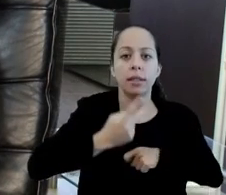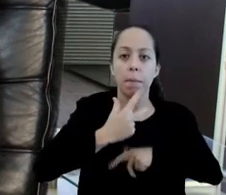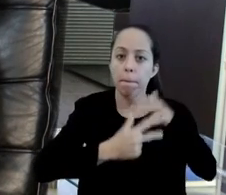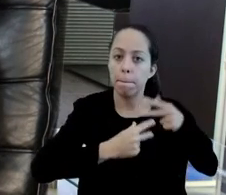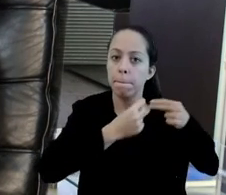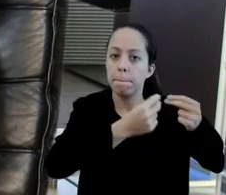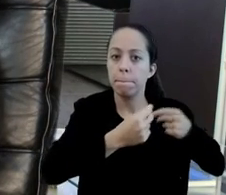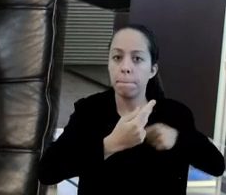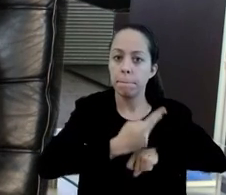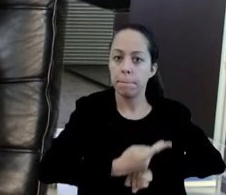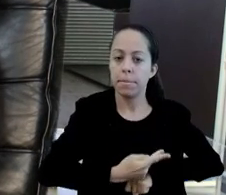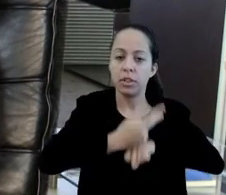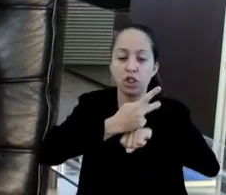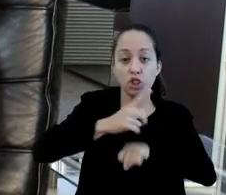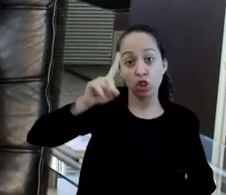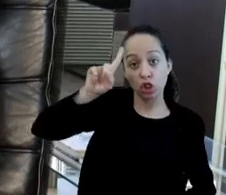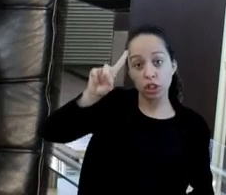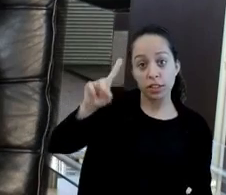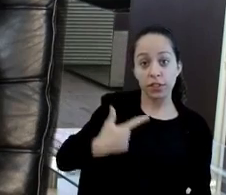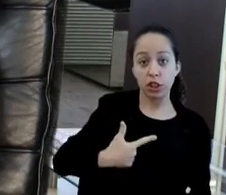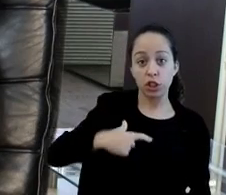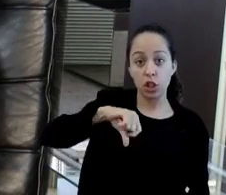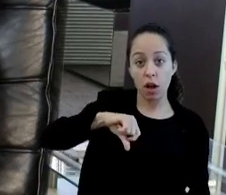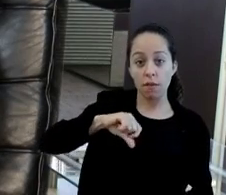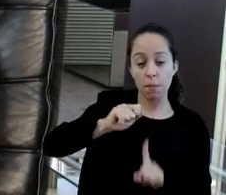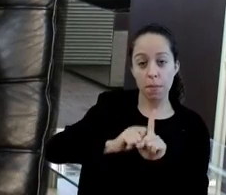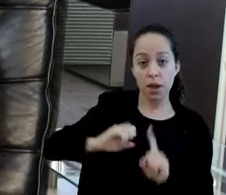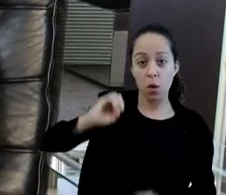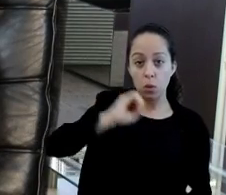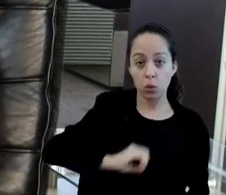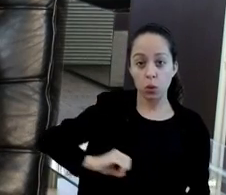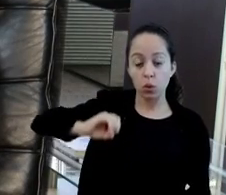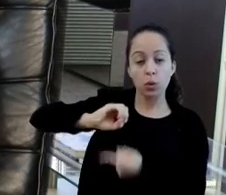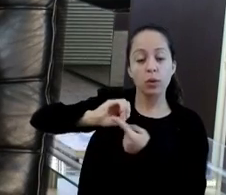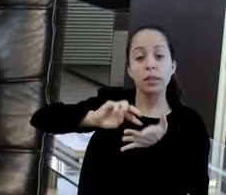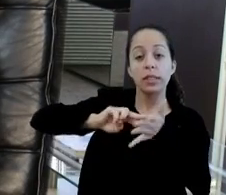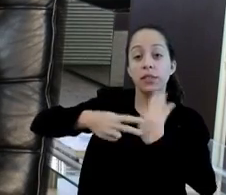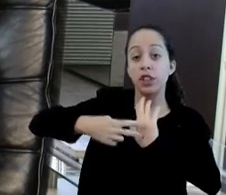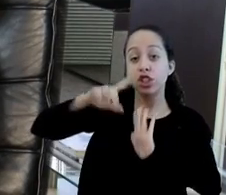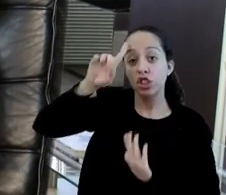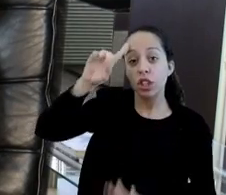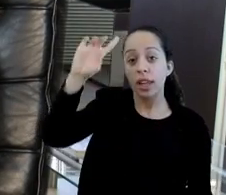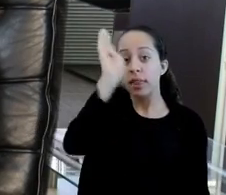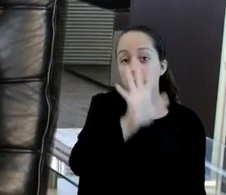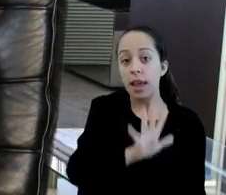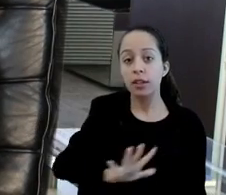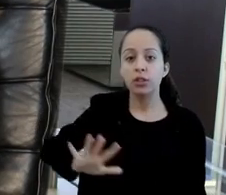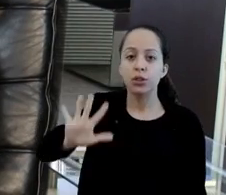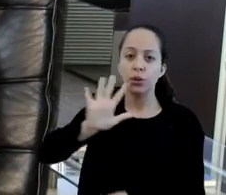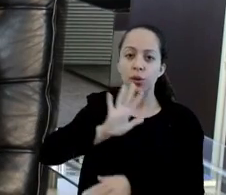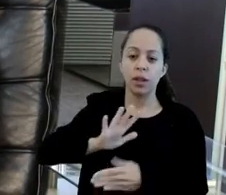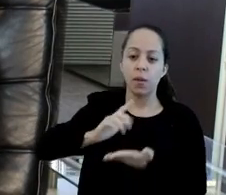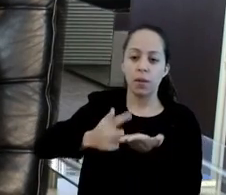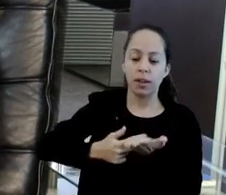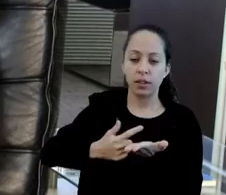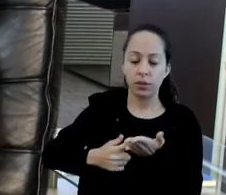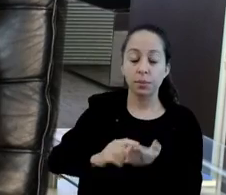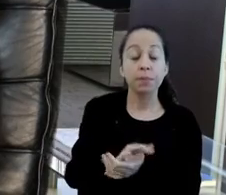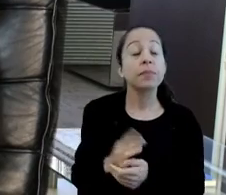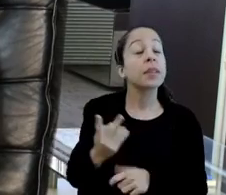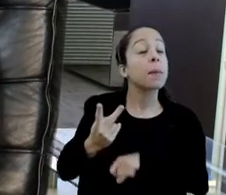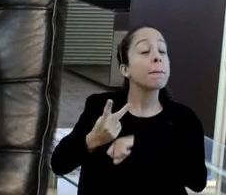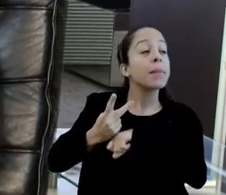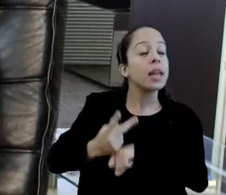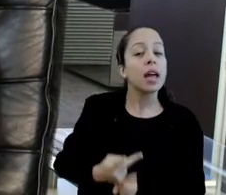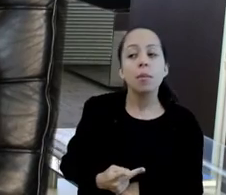de outubro, Dia Nacional do Livro. O prêmio é o par que vai ganhar e cada um vai